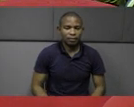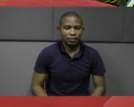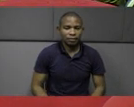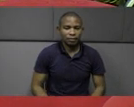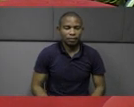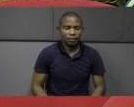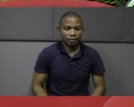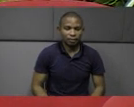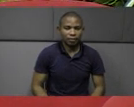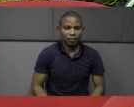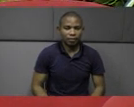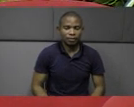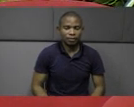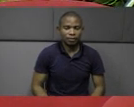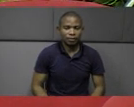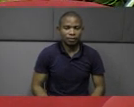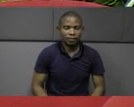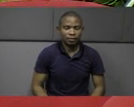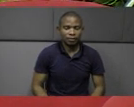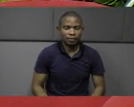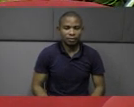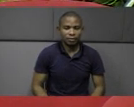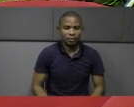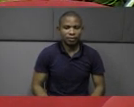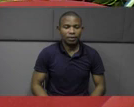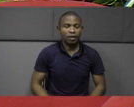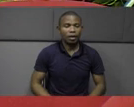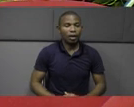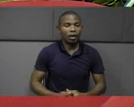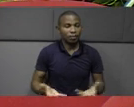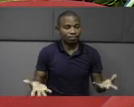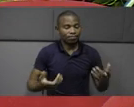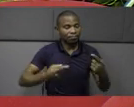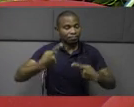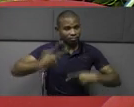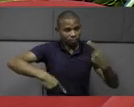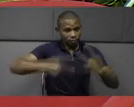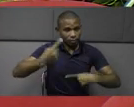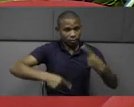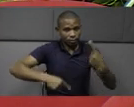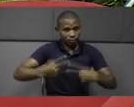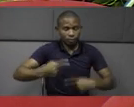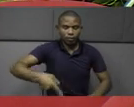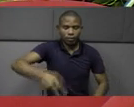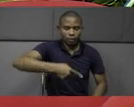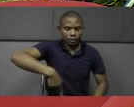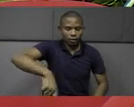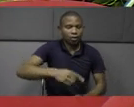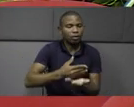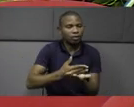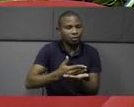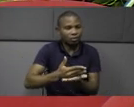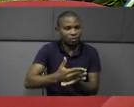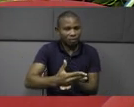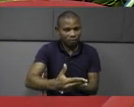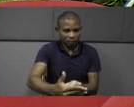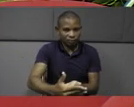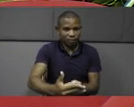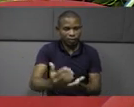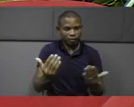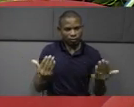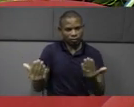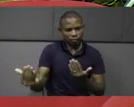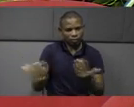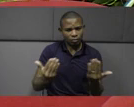muito nesse é debate nela aí falando que a gente começa muito a partir desse diagnóstico